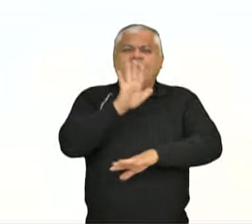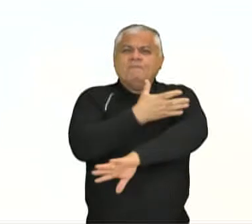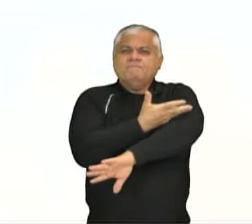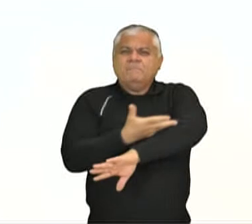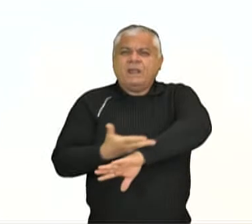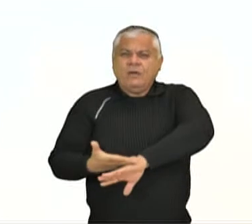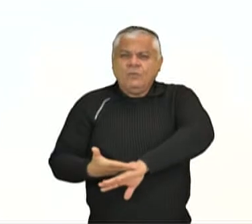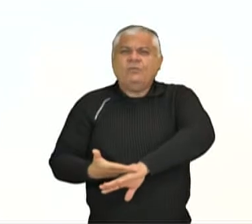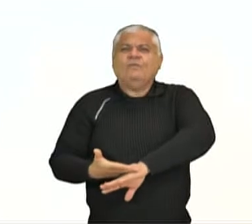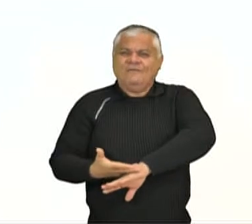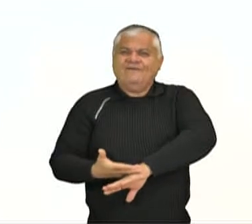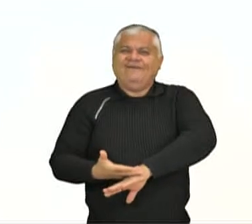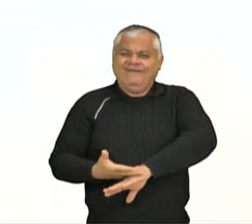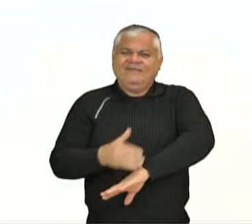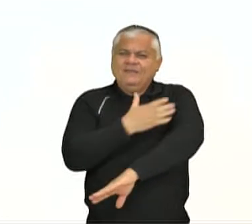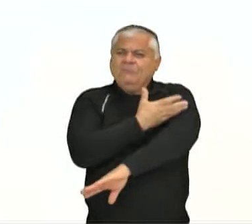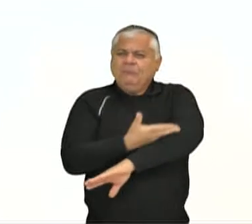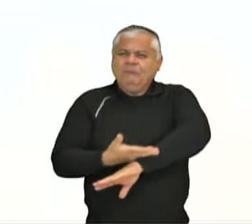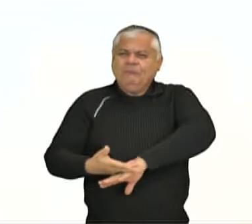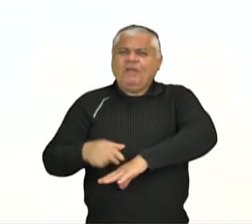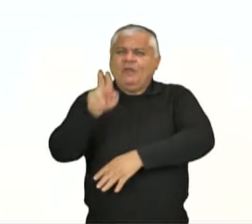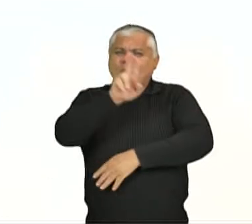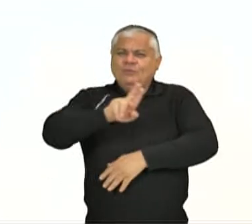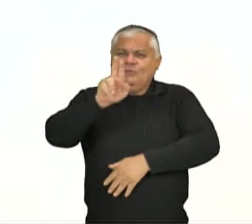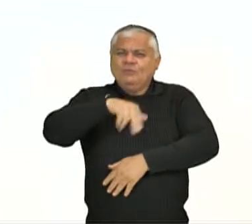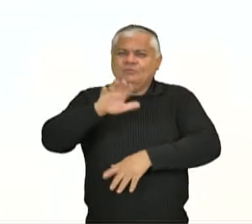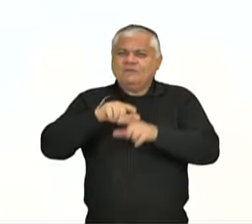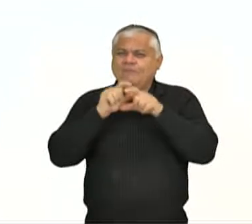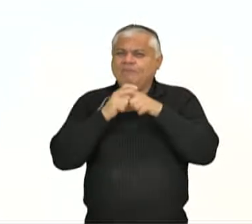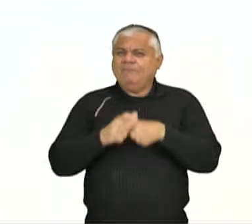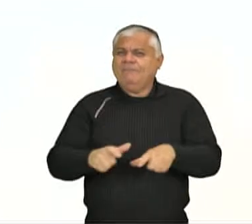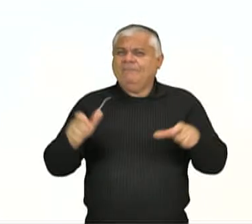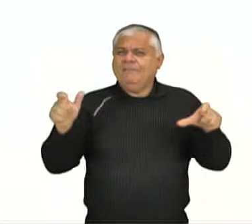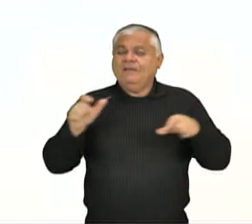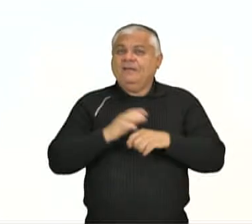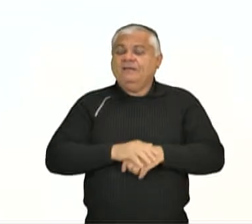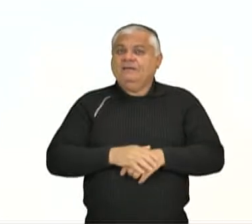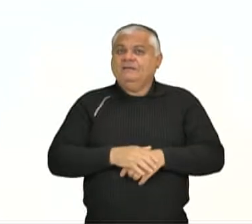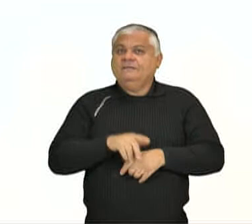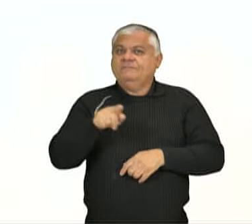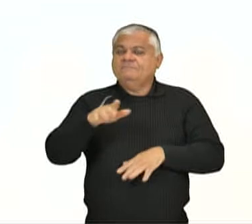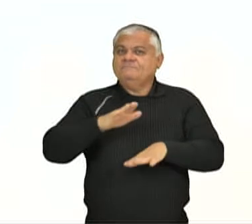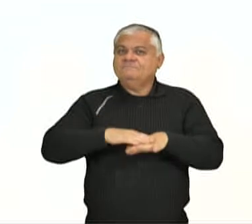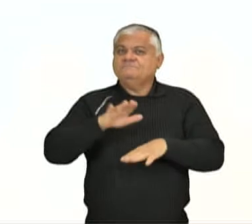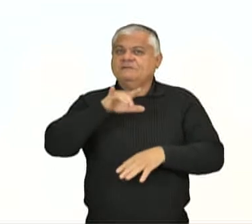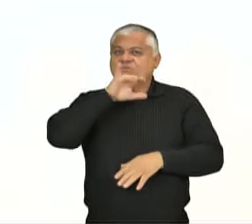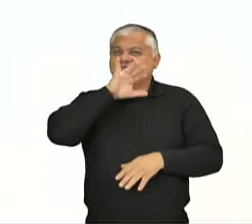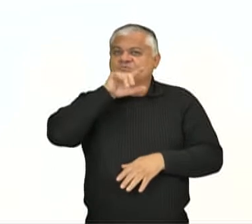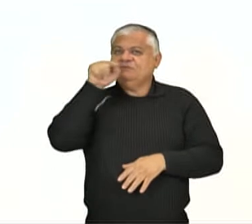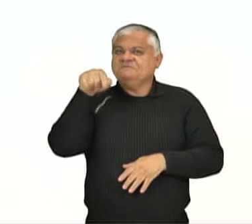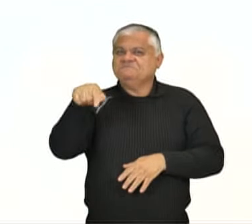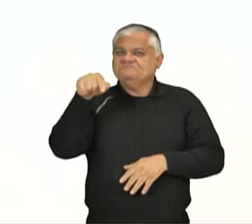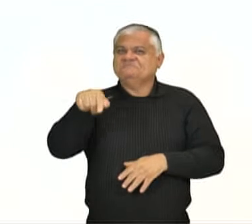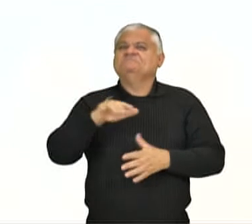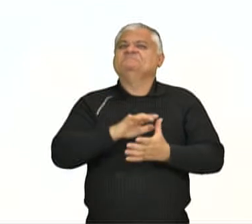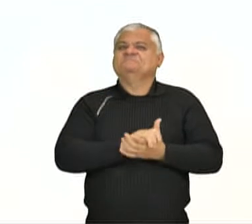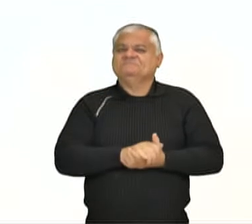como branco, o mais comum e o menos indicado pelos